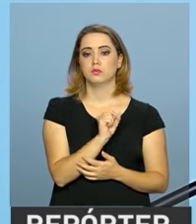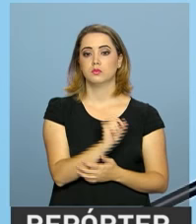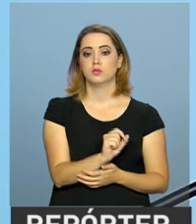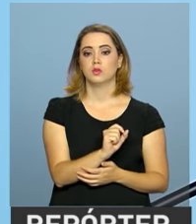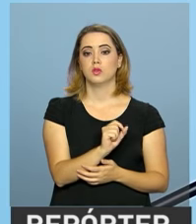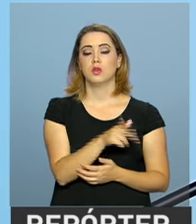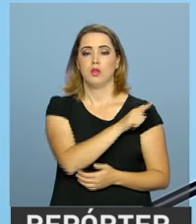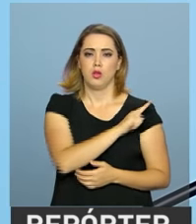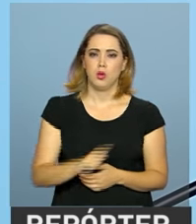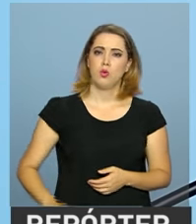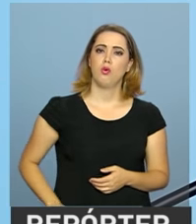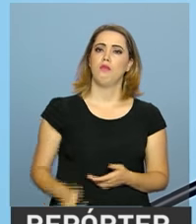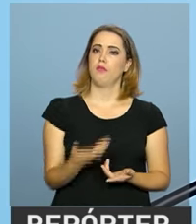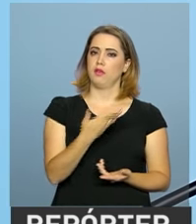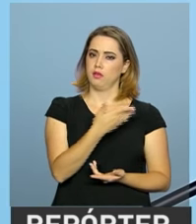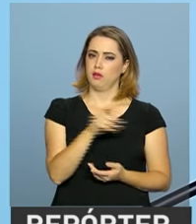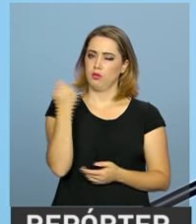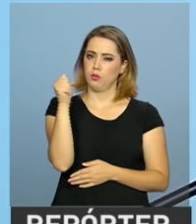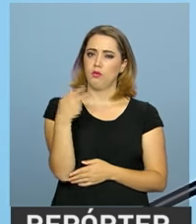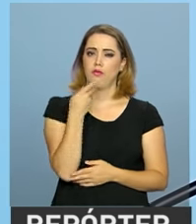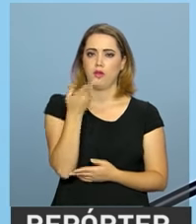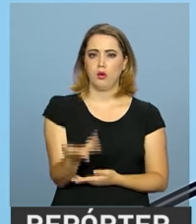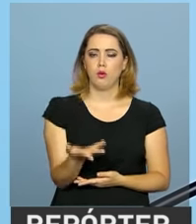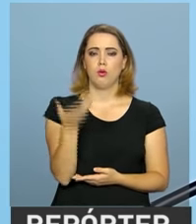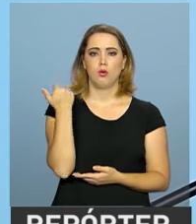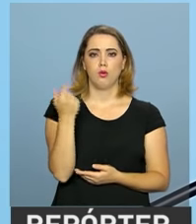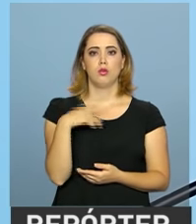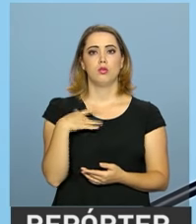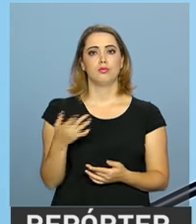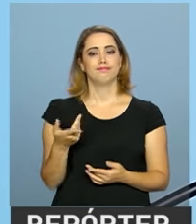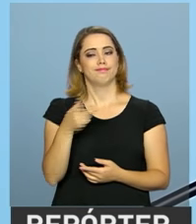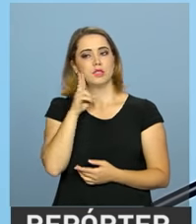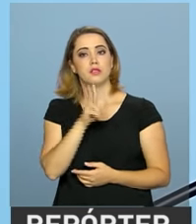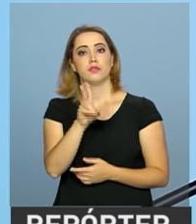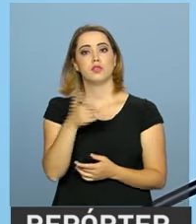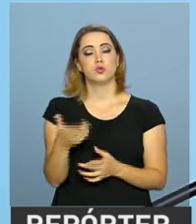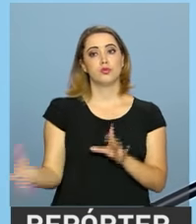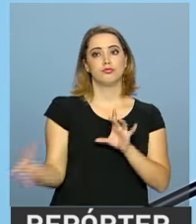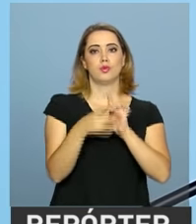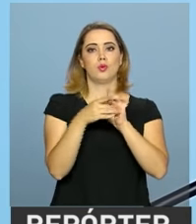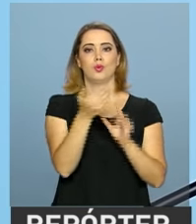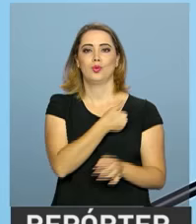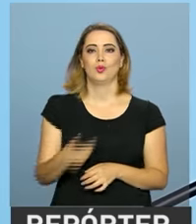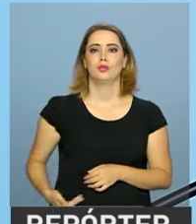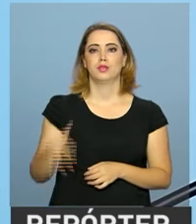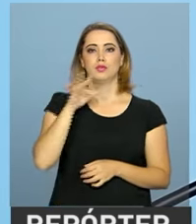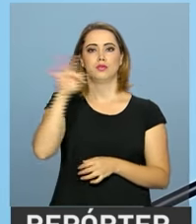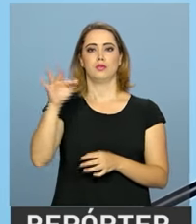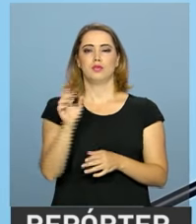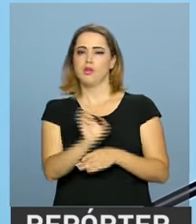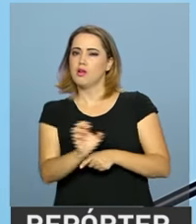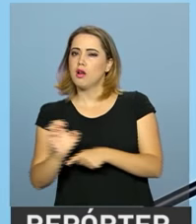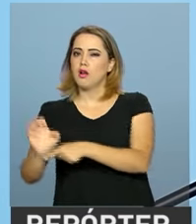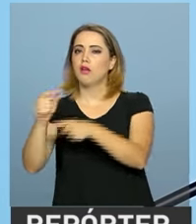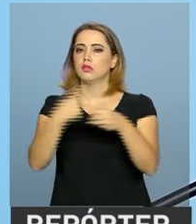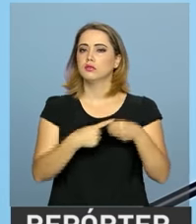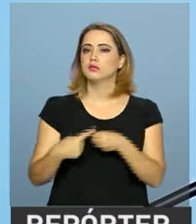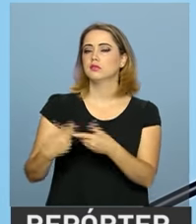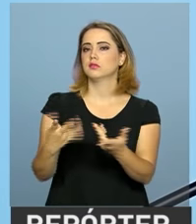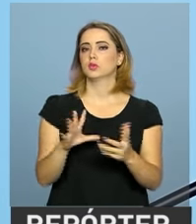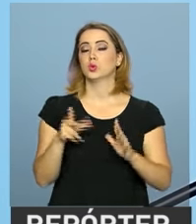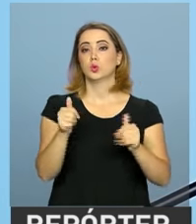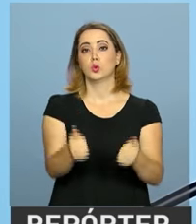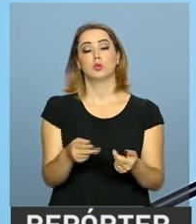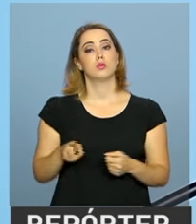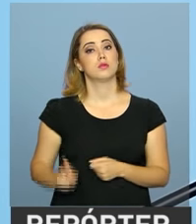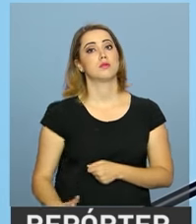que o governador Sartori mencionava, que é uma revisão do Pacto Federativo, de uma maneira que a todo momento Estado e